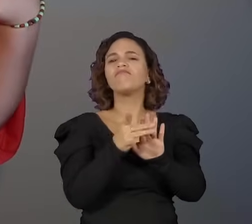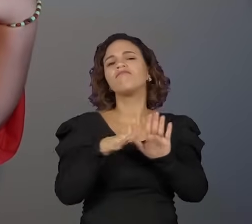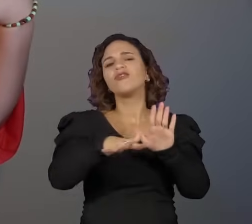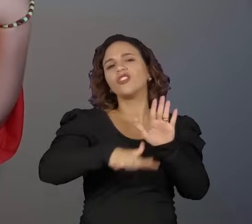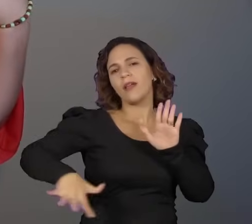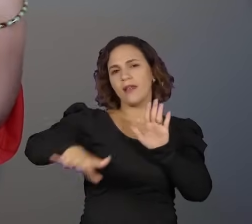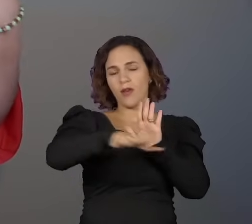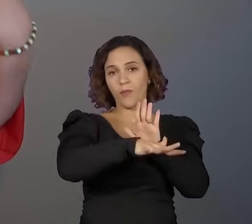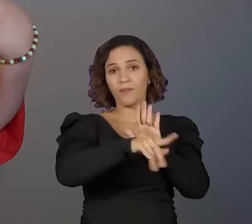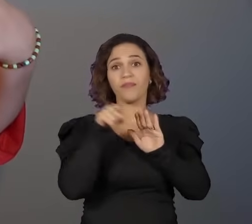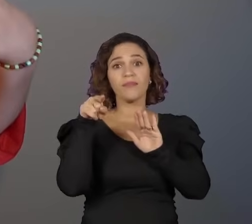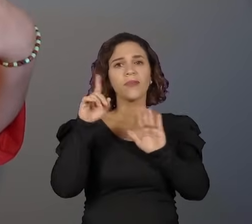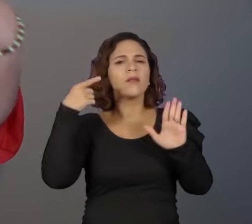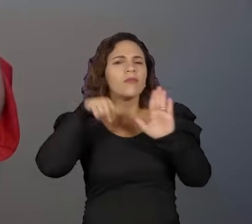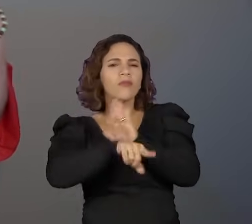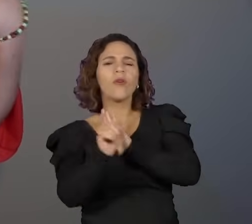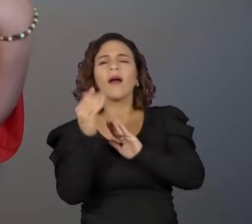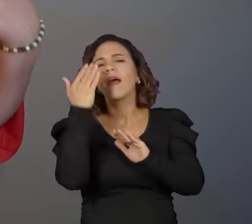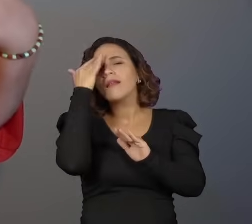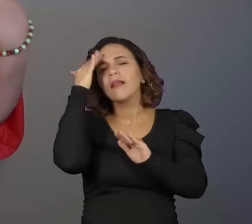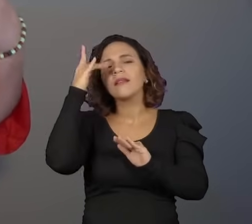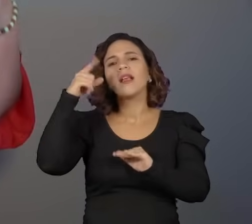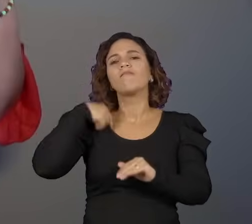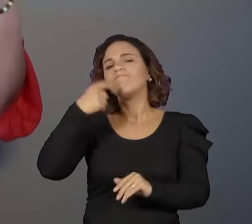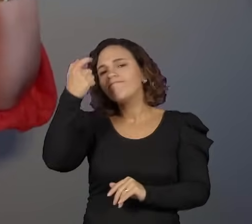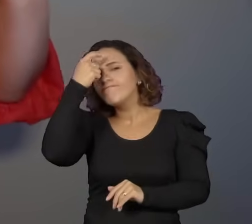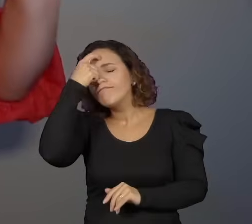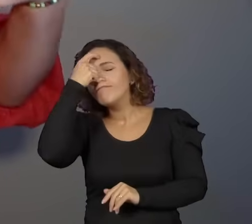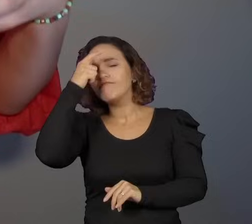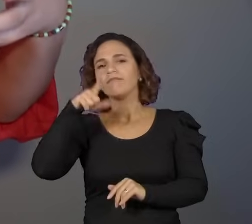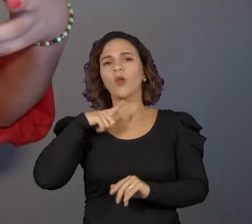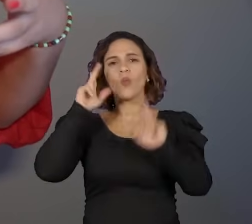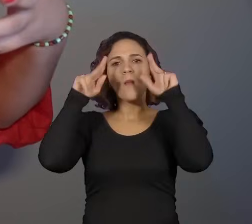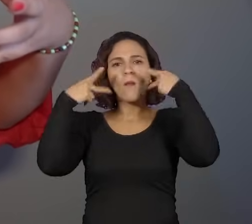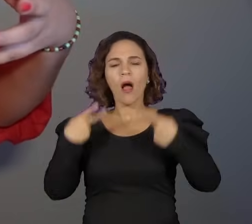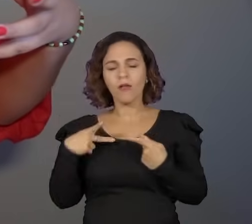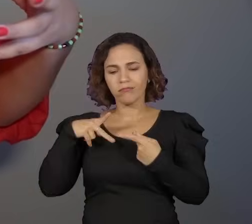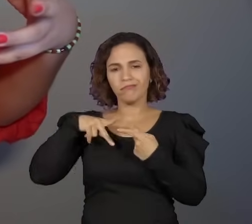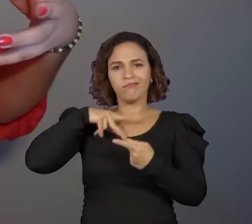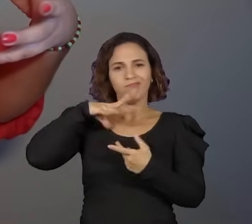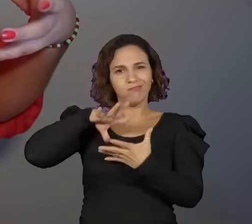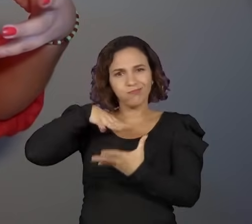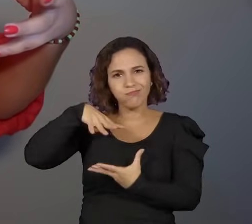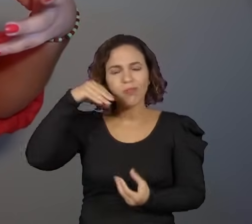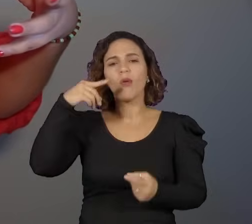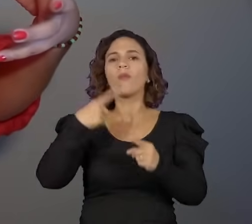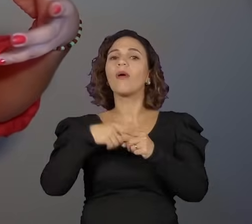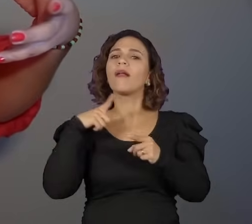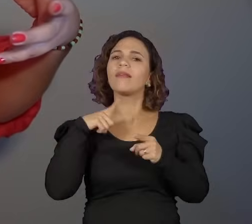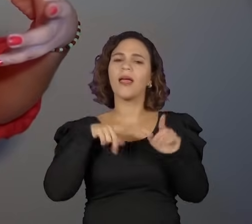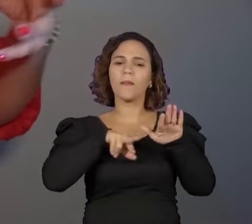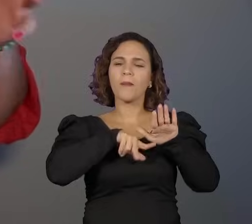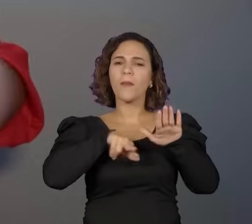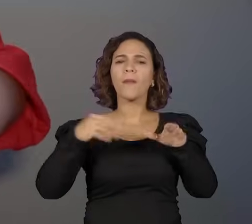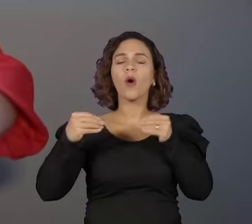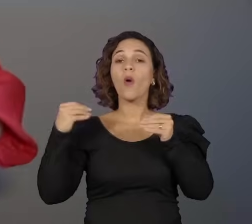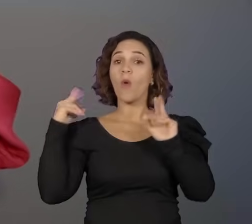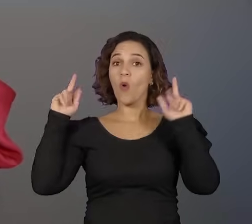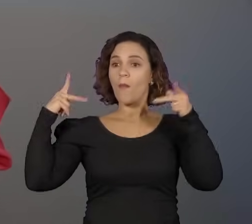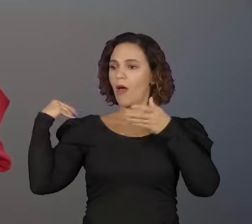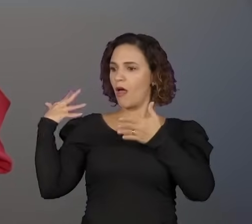maiores você compreende a psique humana, o desenvolvimento humano, porque os arquétipos do tarô ele fala sobre o desenvolvimento da